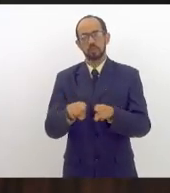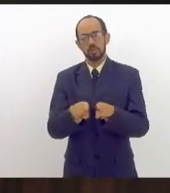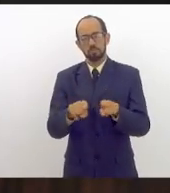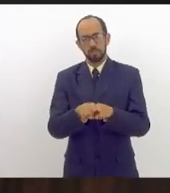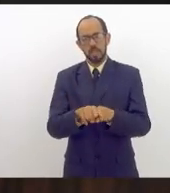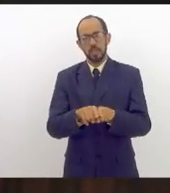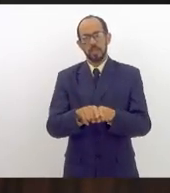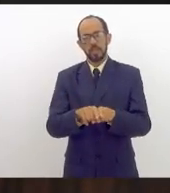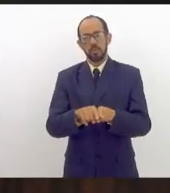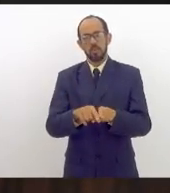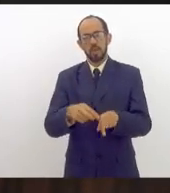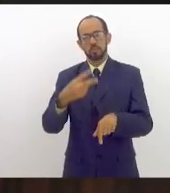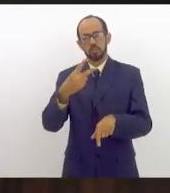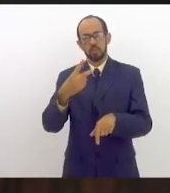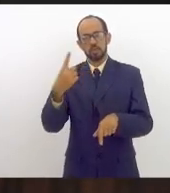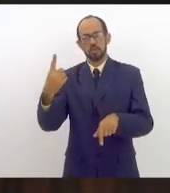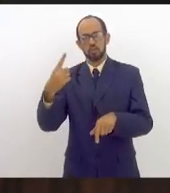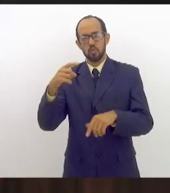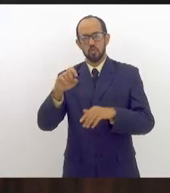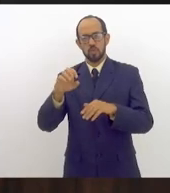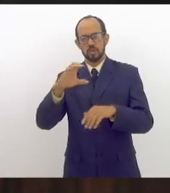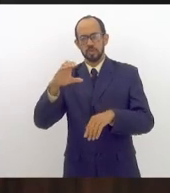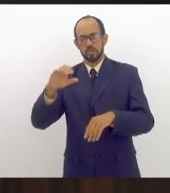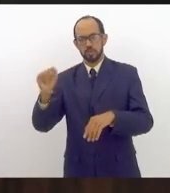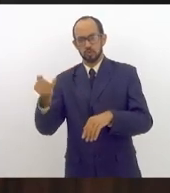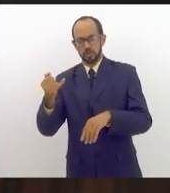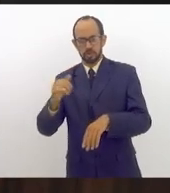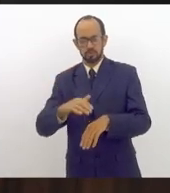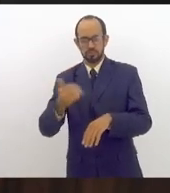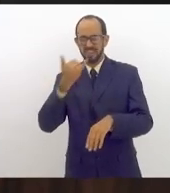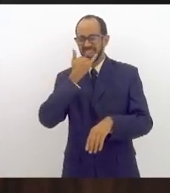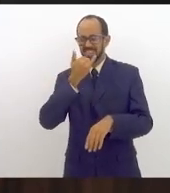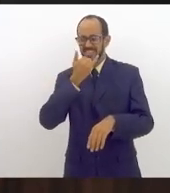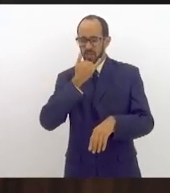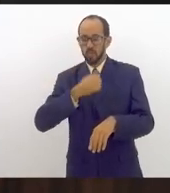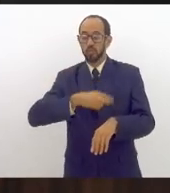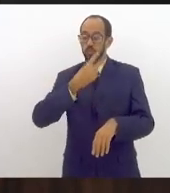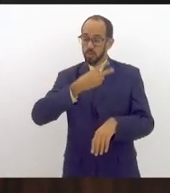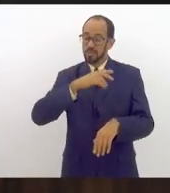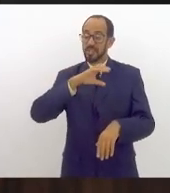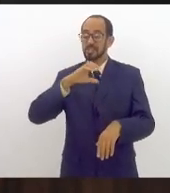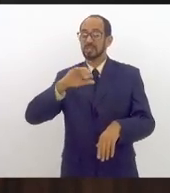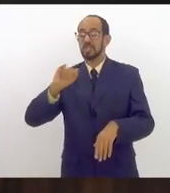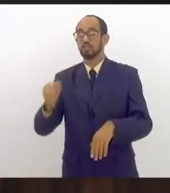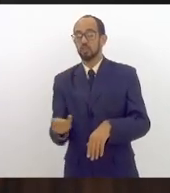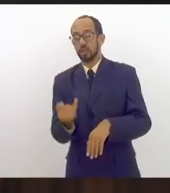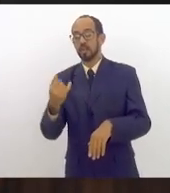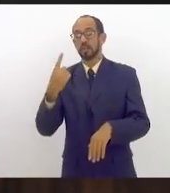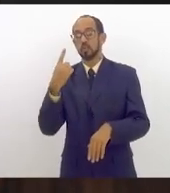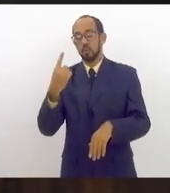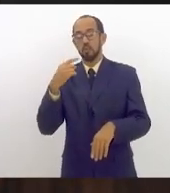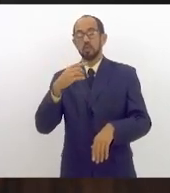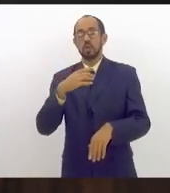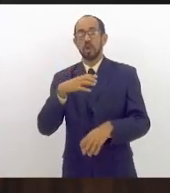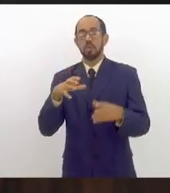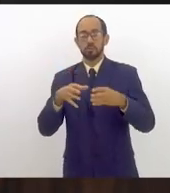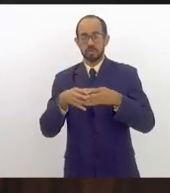2 e 1 da CCJ. Perdão. 2 da CCJ e 1 da Comissão de Saúde.